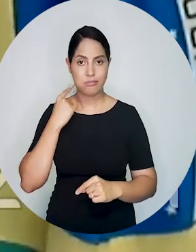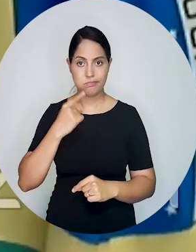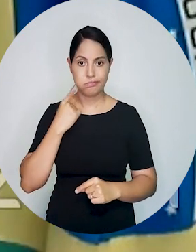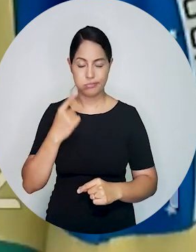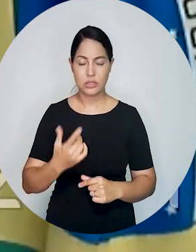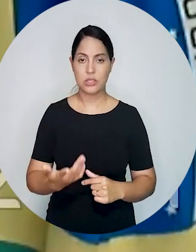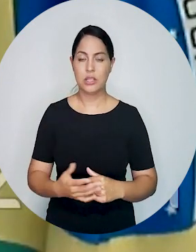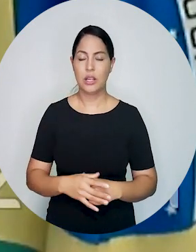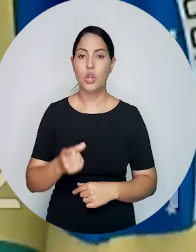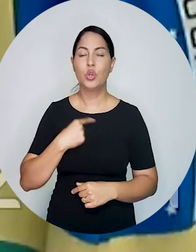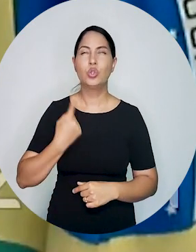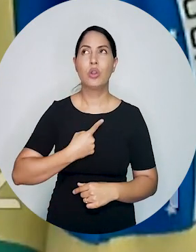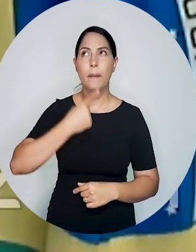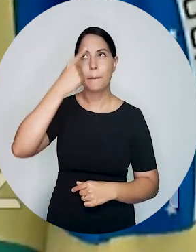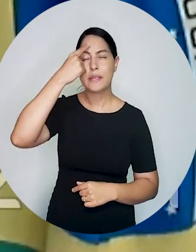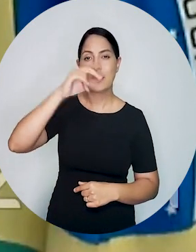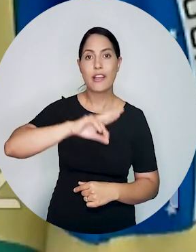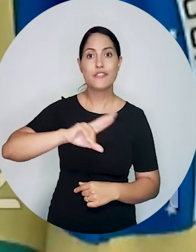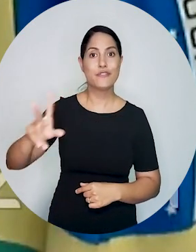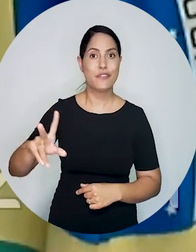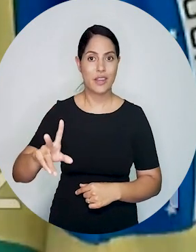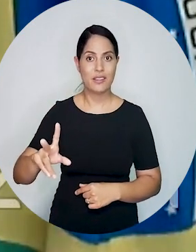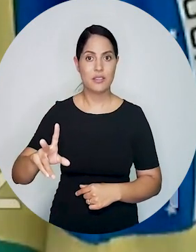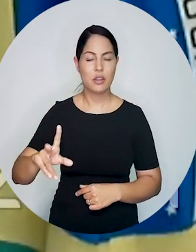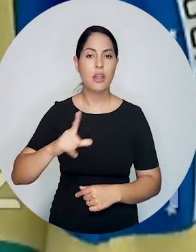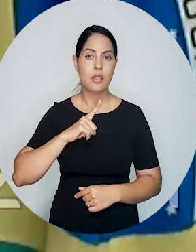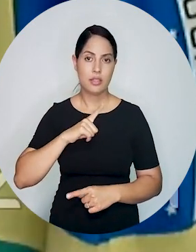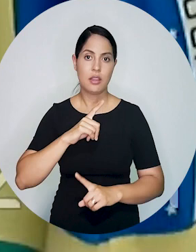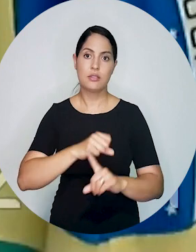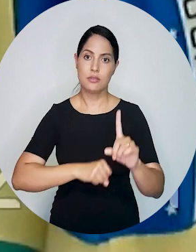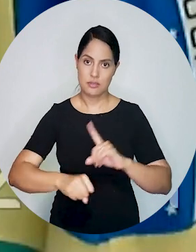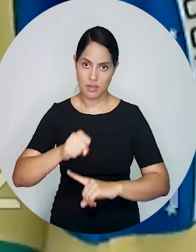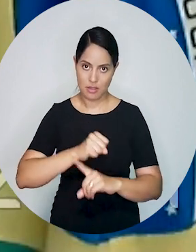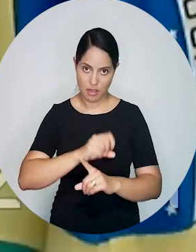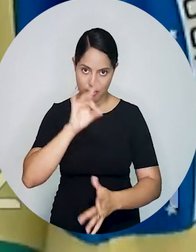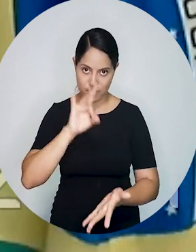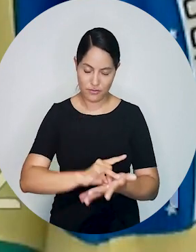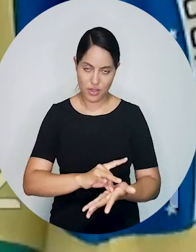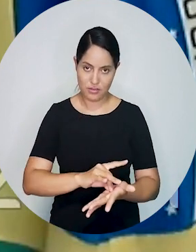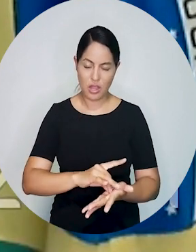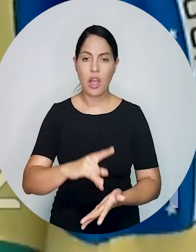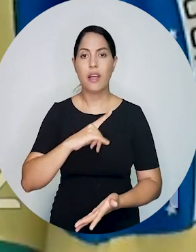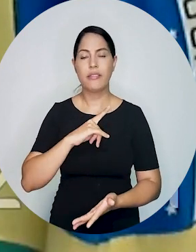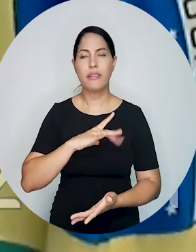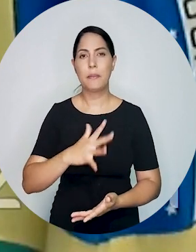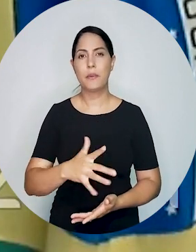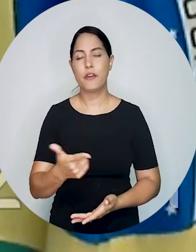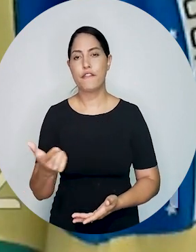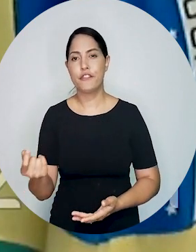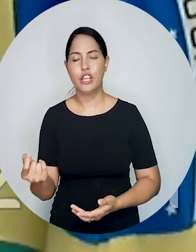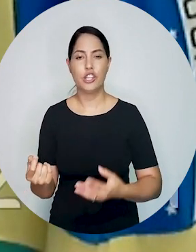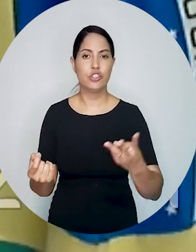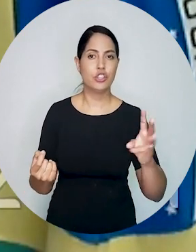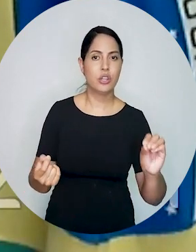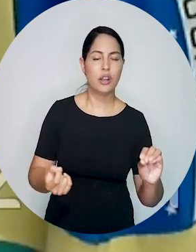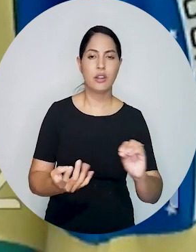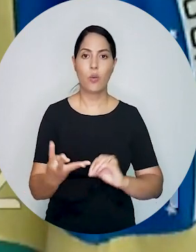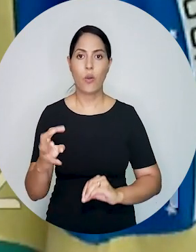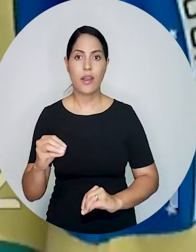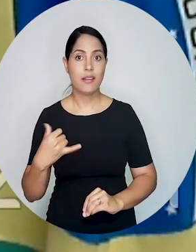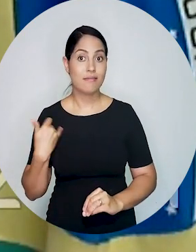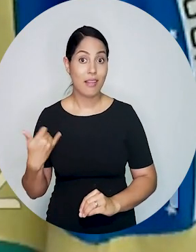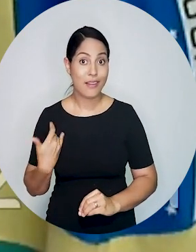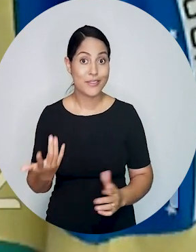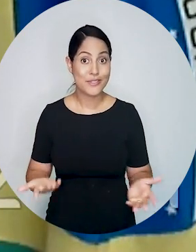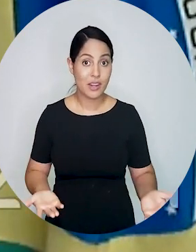colega, advogado, que a gente comece a pensar diferente. Então, você que é sociedade, você que já está 20,